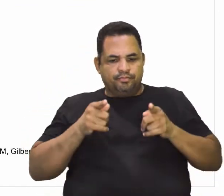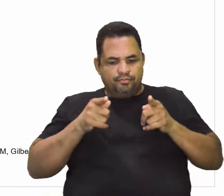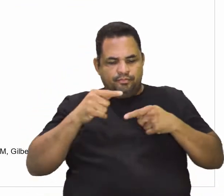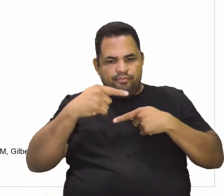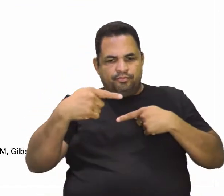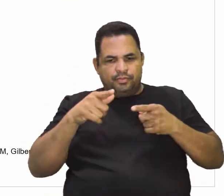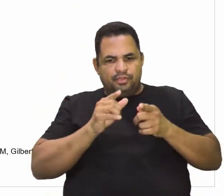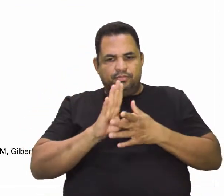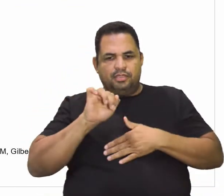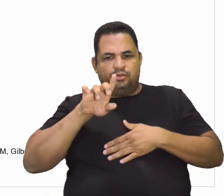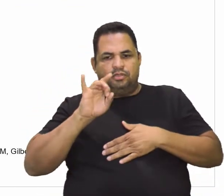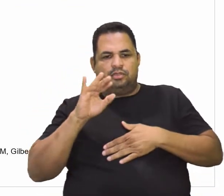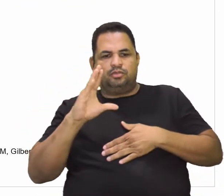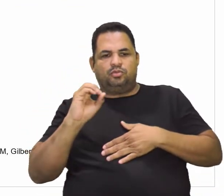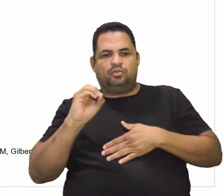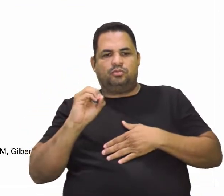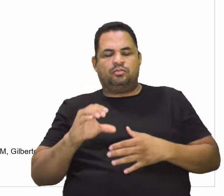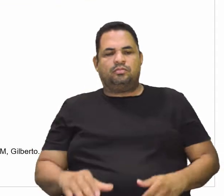um pedaço de